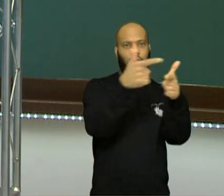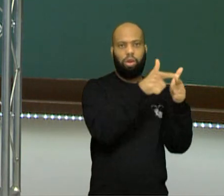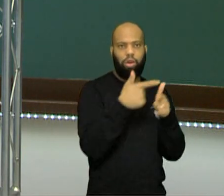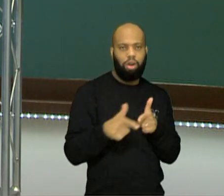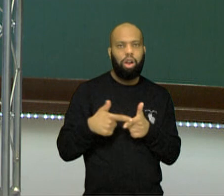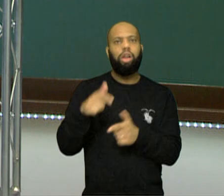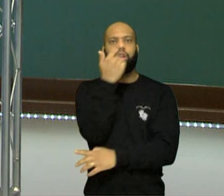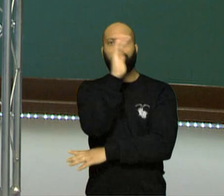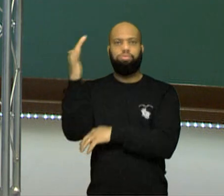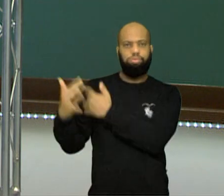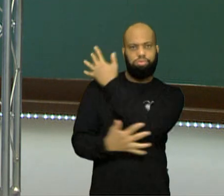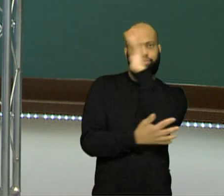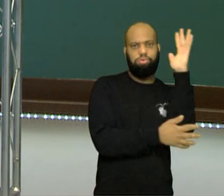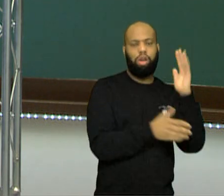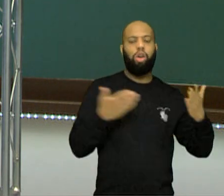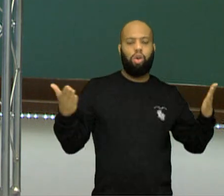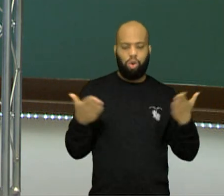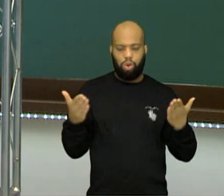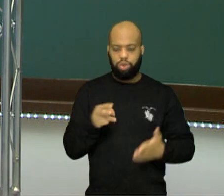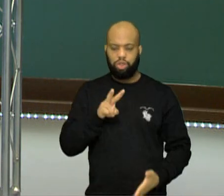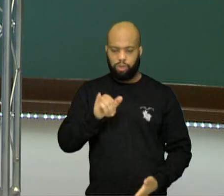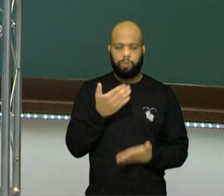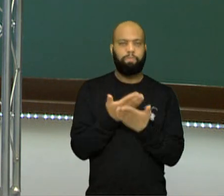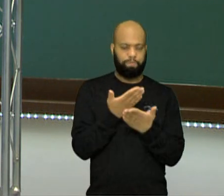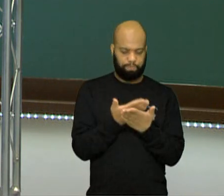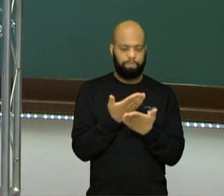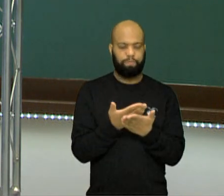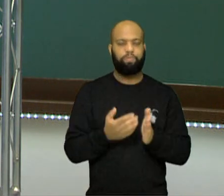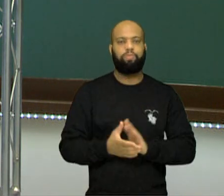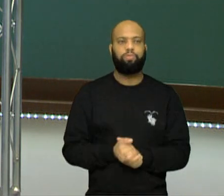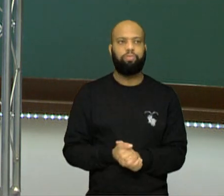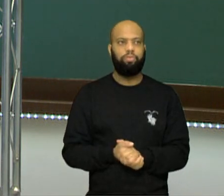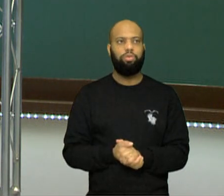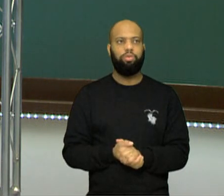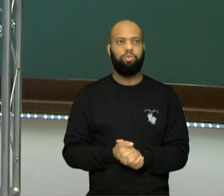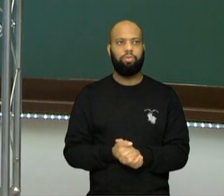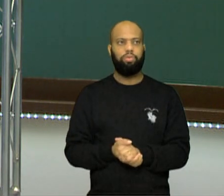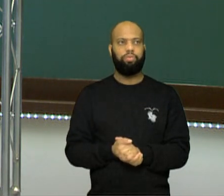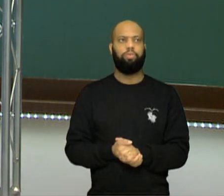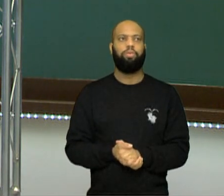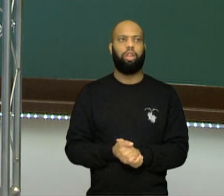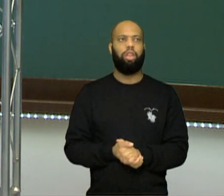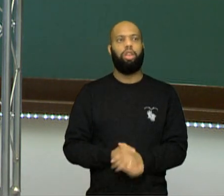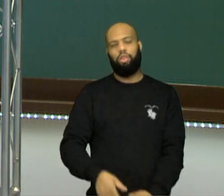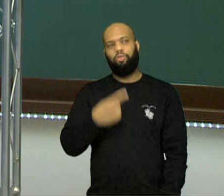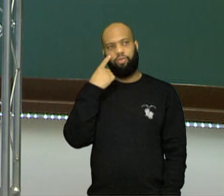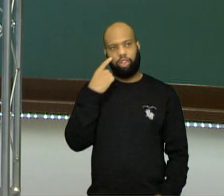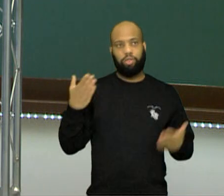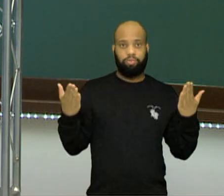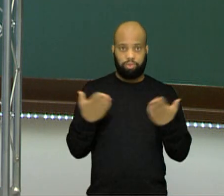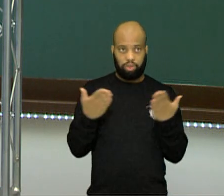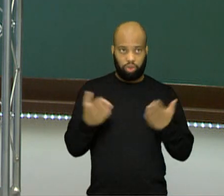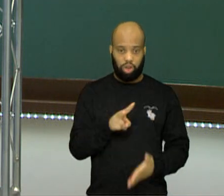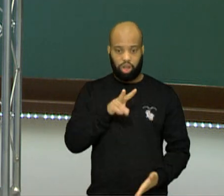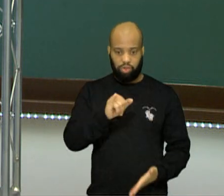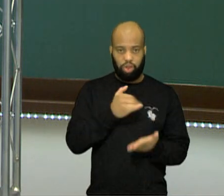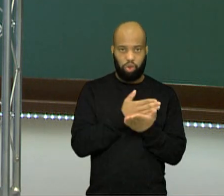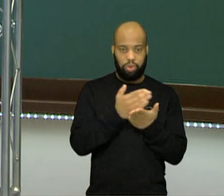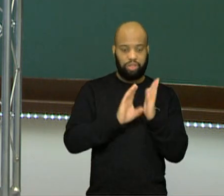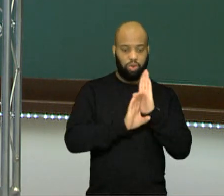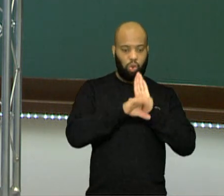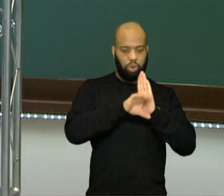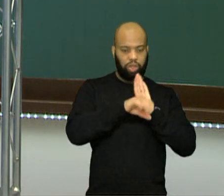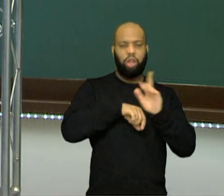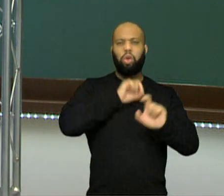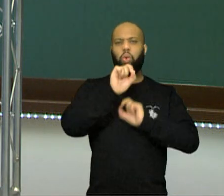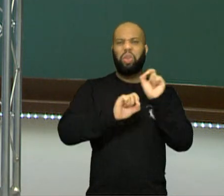problemas ambientais que nós vamos desenvolver ao longo da aula. Então é bem importante. E aí nós começamos ali com o conceito, né? O